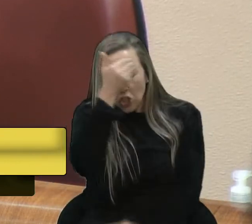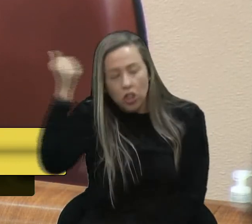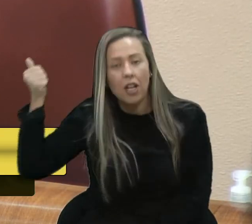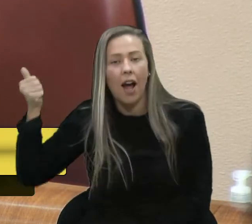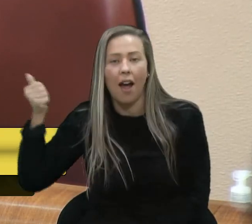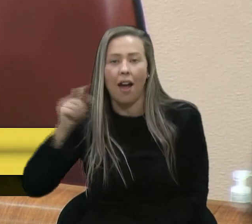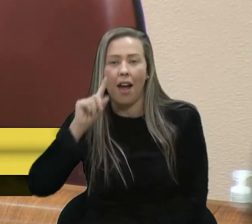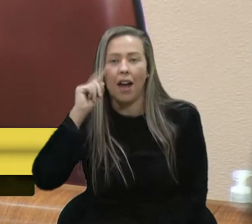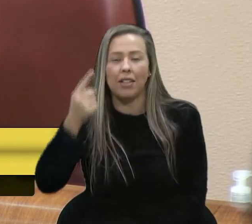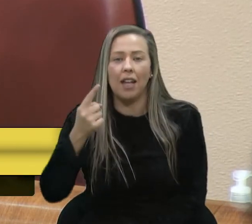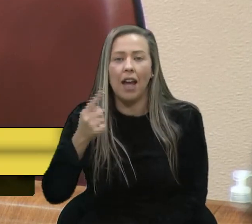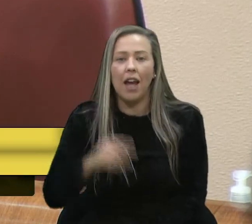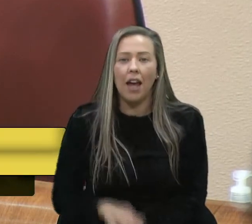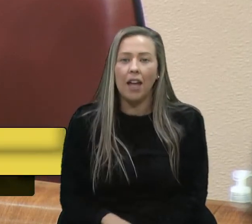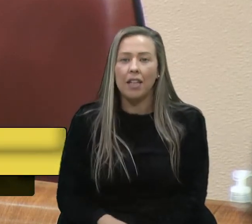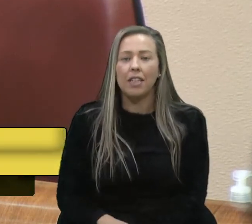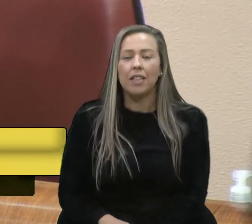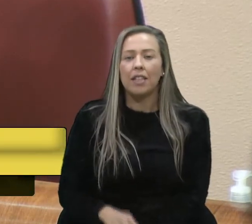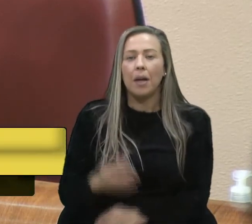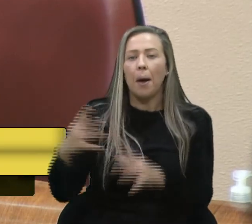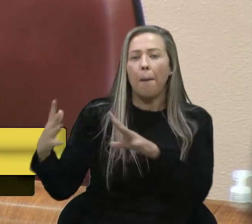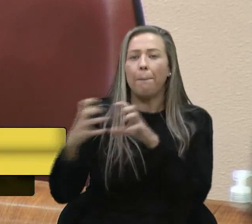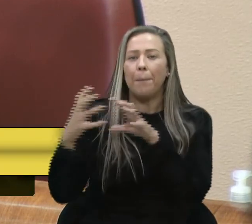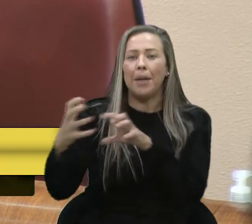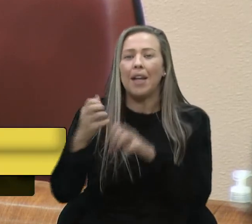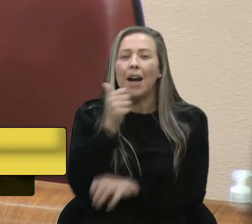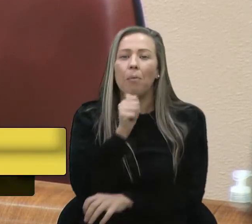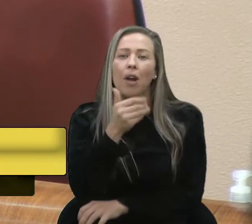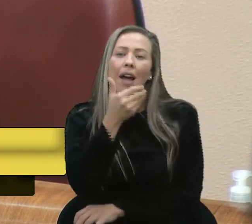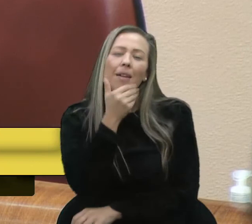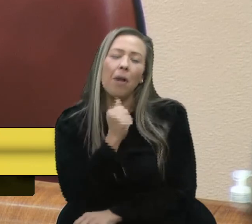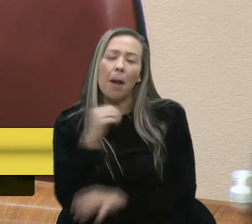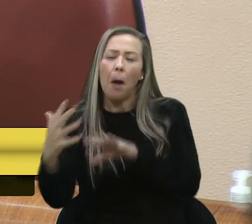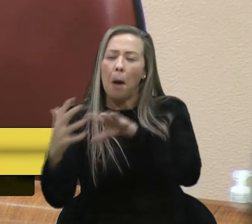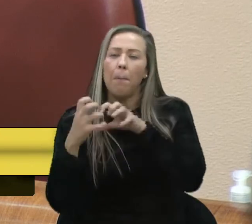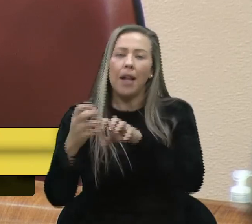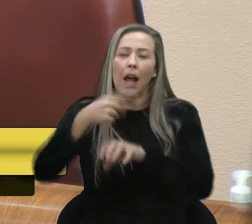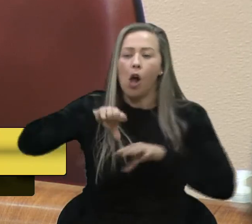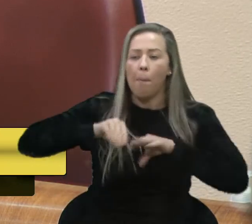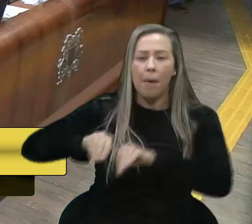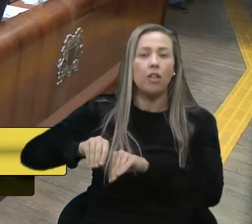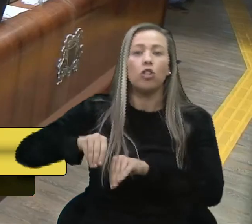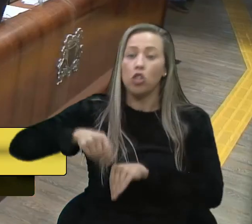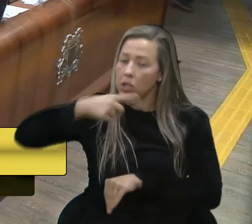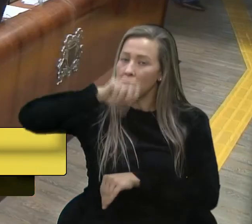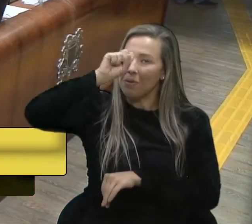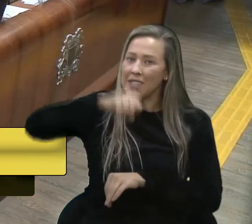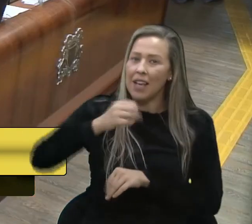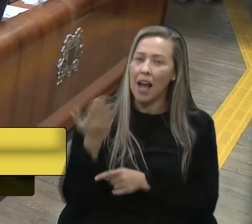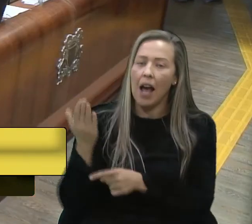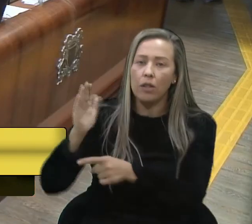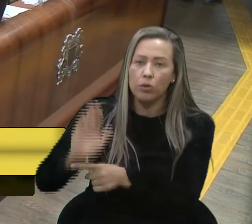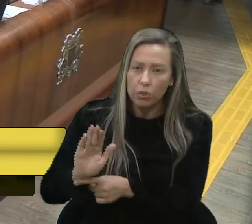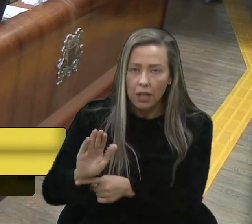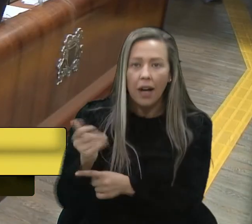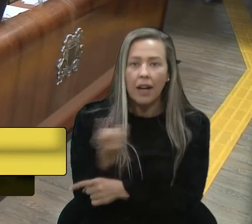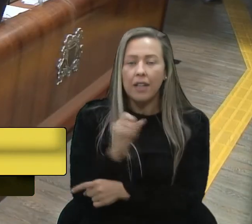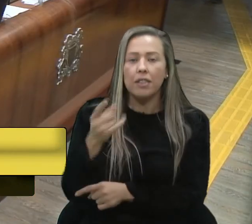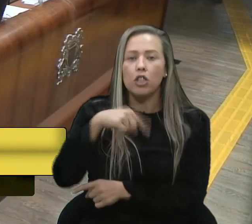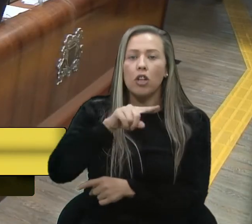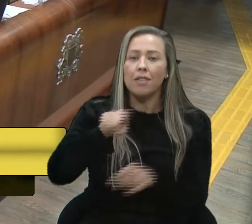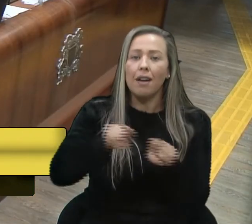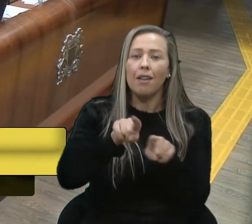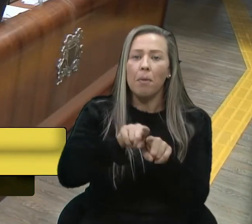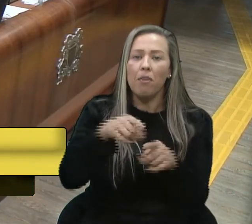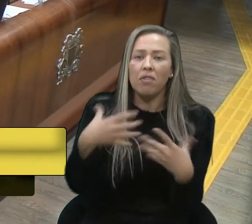que aquela que a gente dizia, que em briga de marido e mulher não se mete colher, essas coisas nós temos que nos envolver. Senão nós seremos cúmplices desse